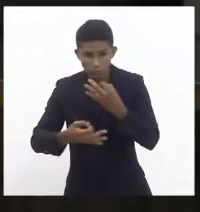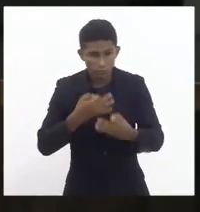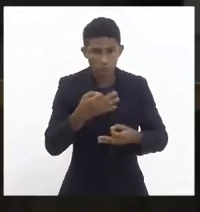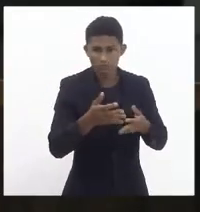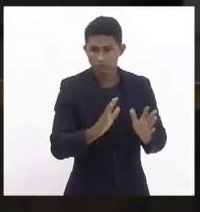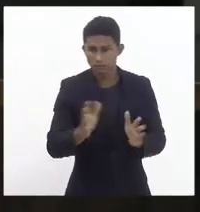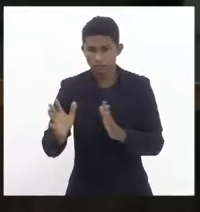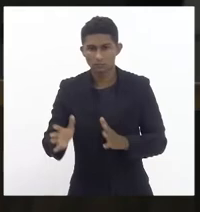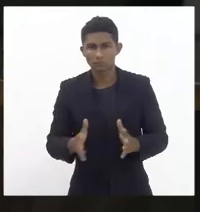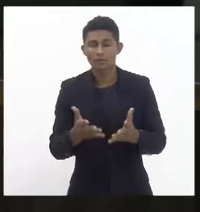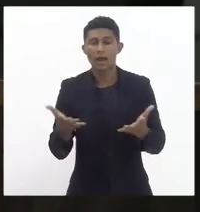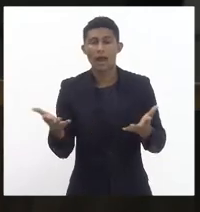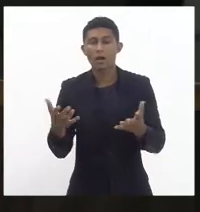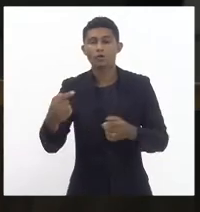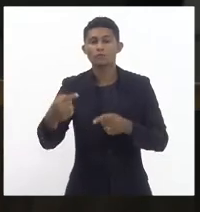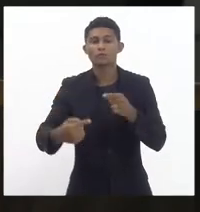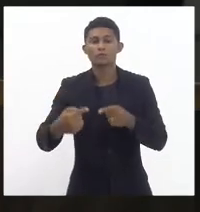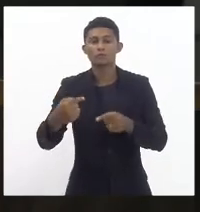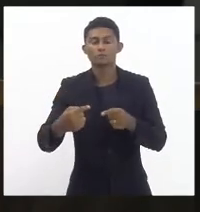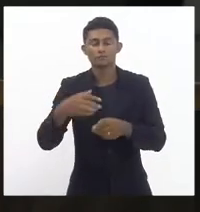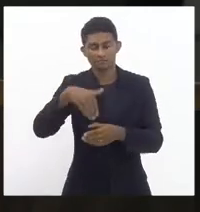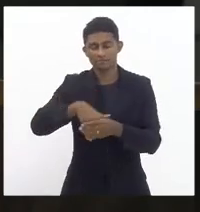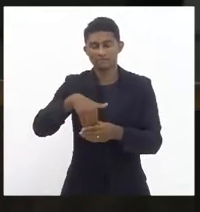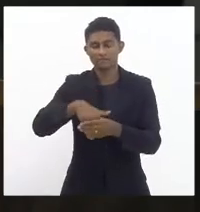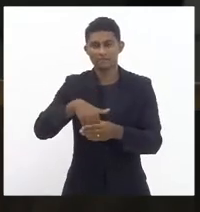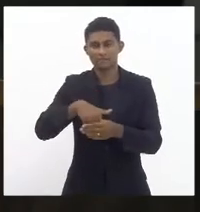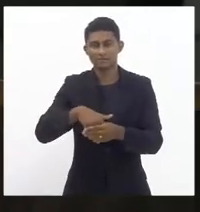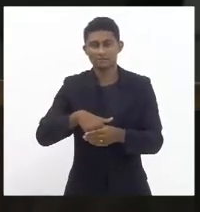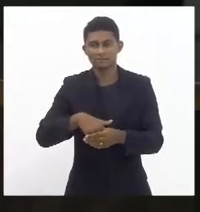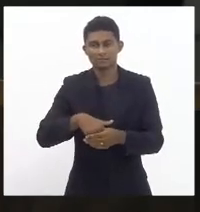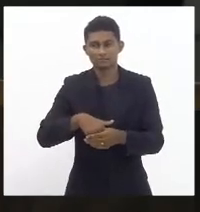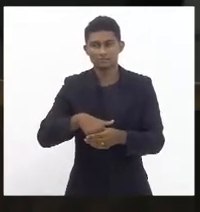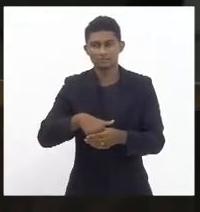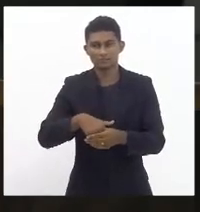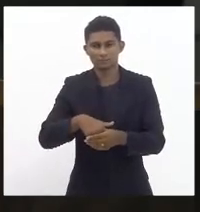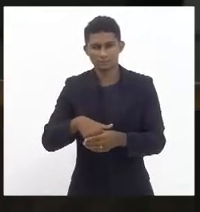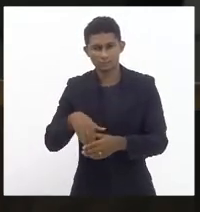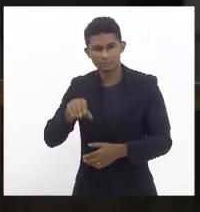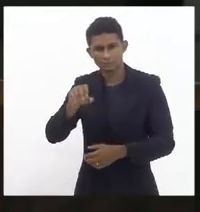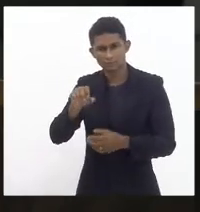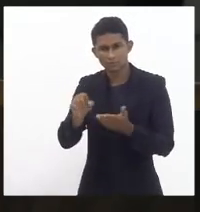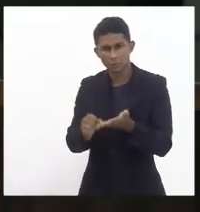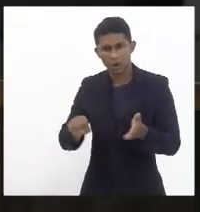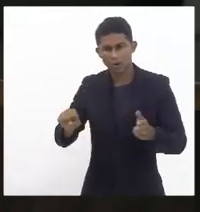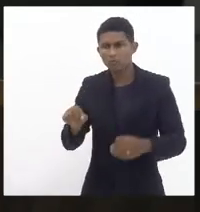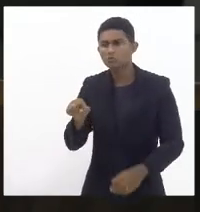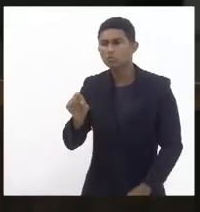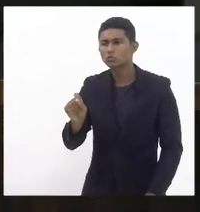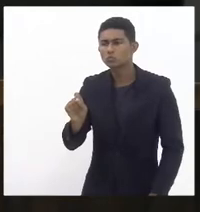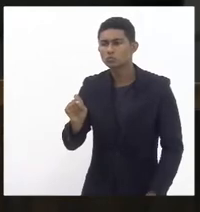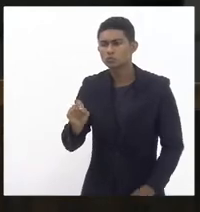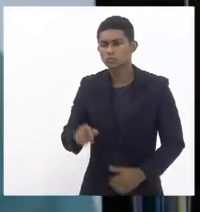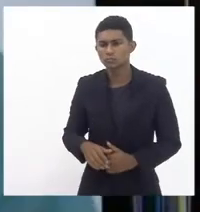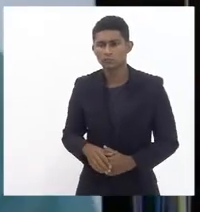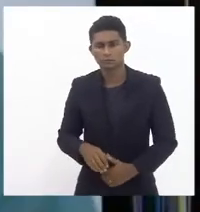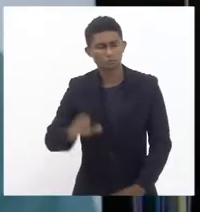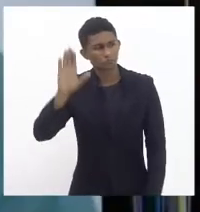emitidos em votação parecida condição de Deputado Samuel não